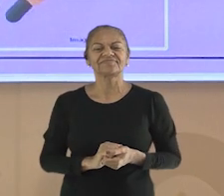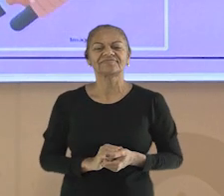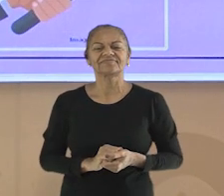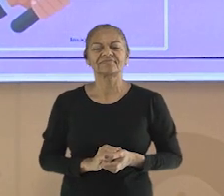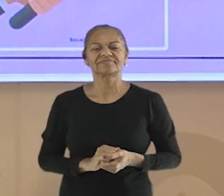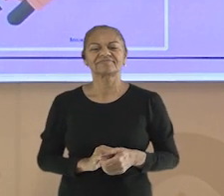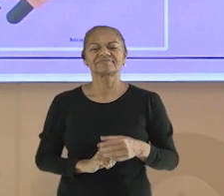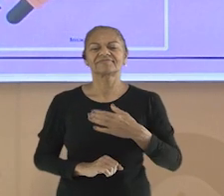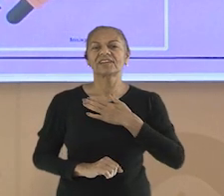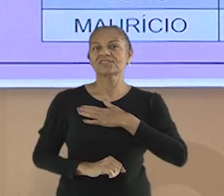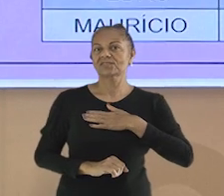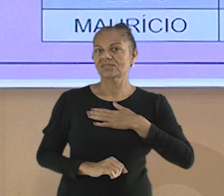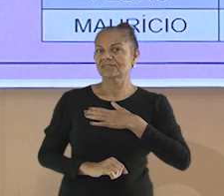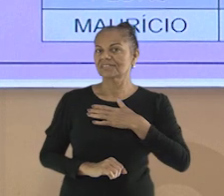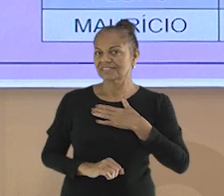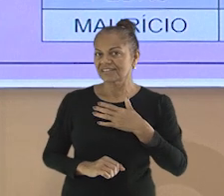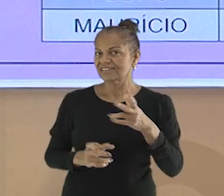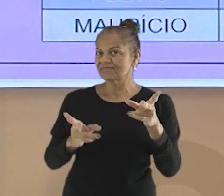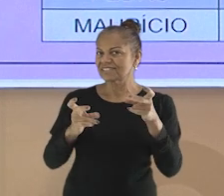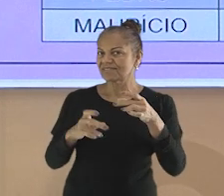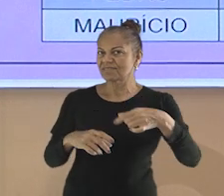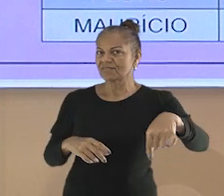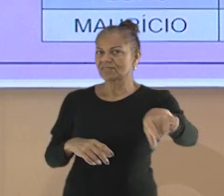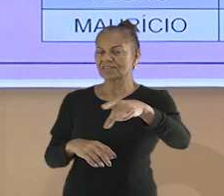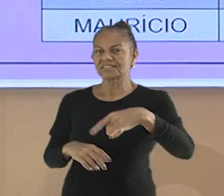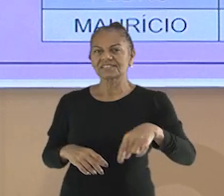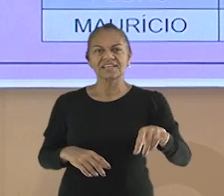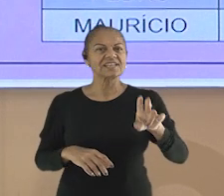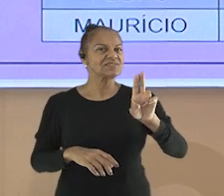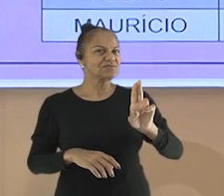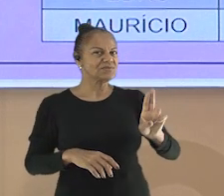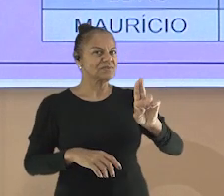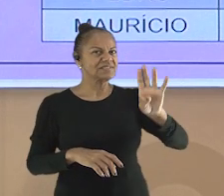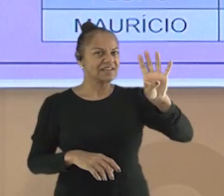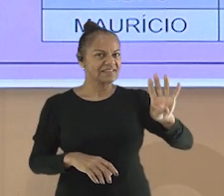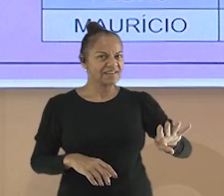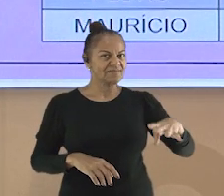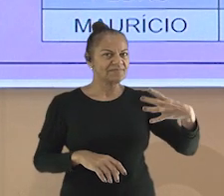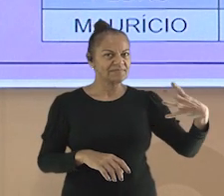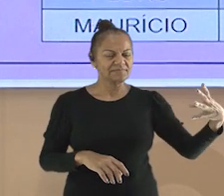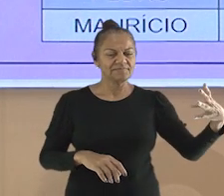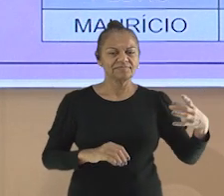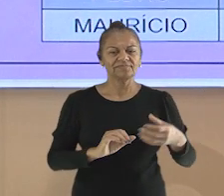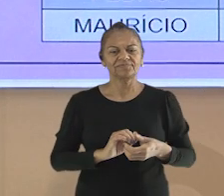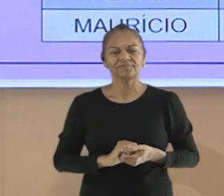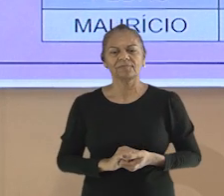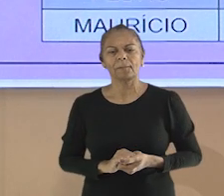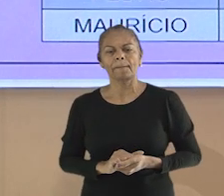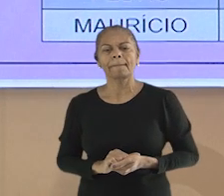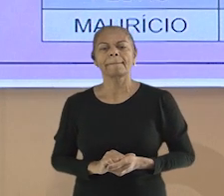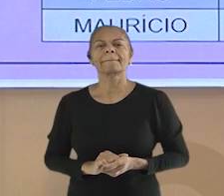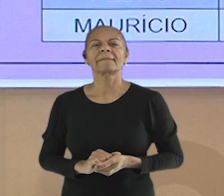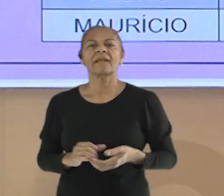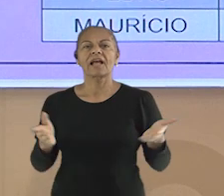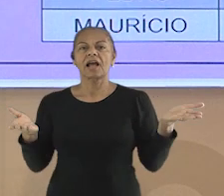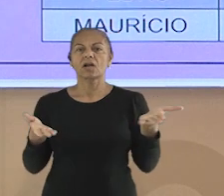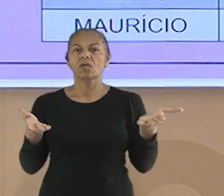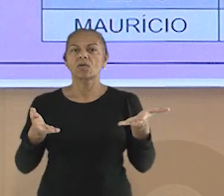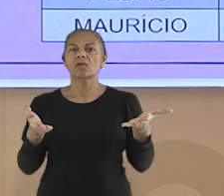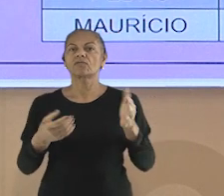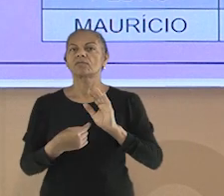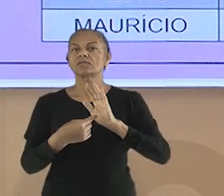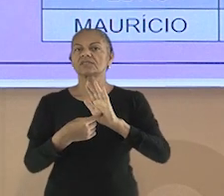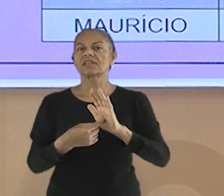é o da praia. Eu estou gostando de ver como vocês estão ficando feras no uso da tabela.